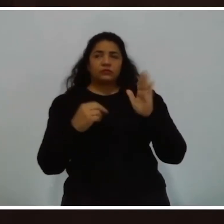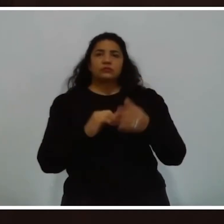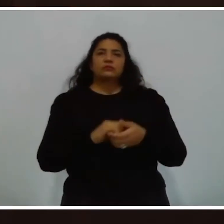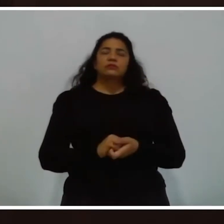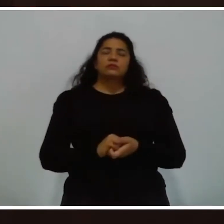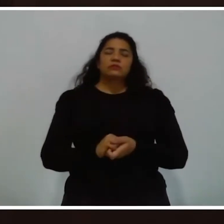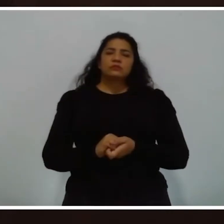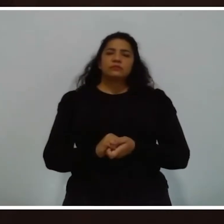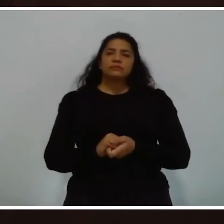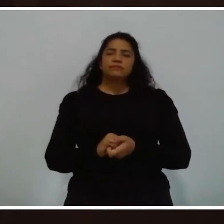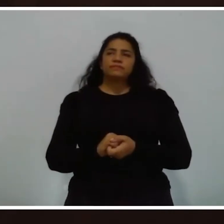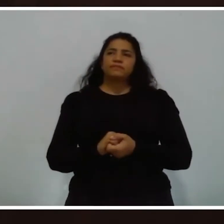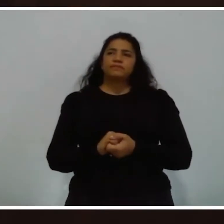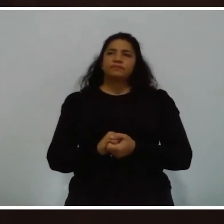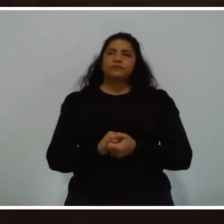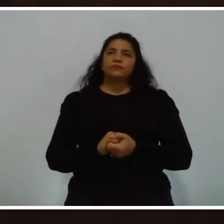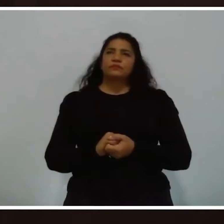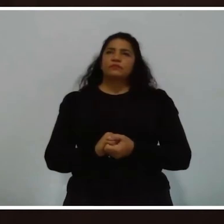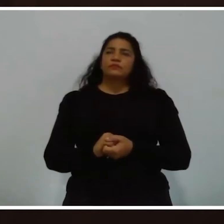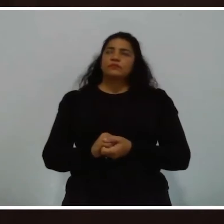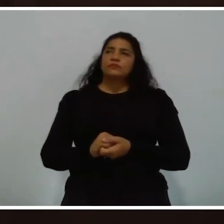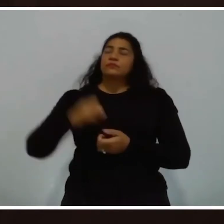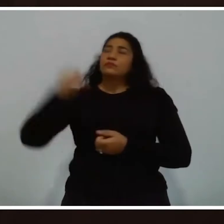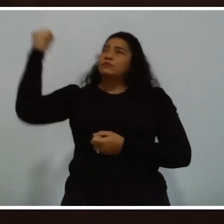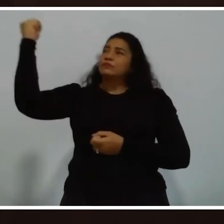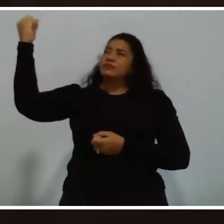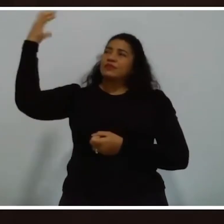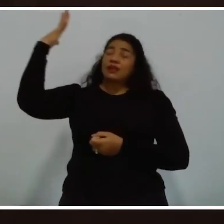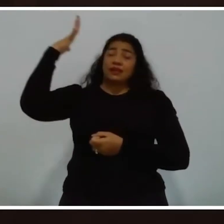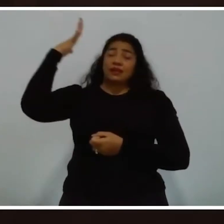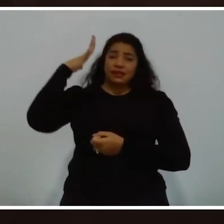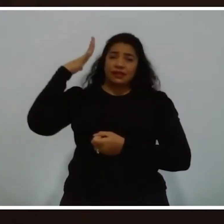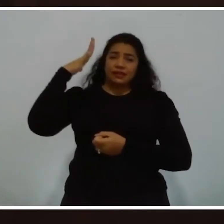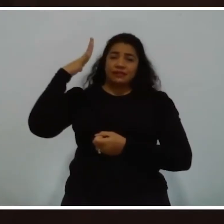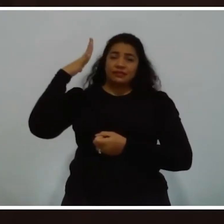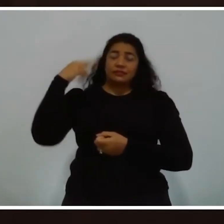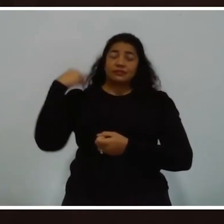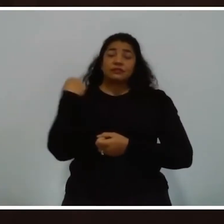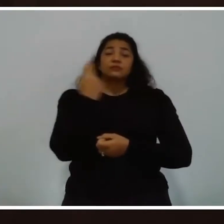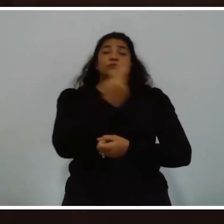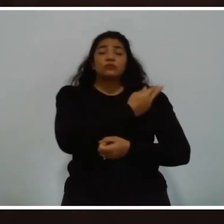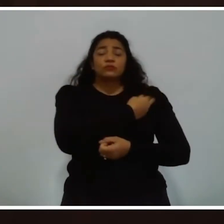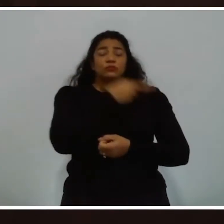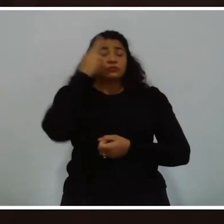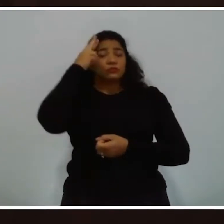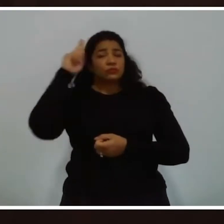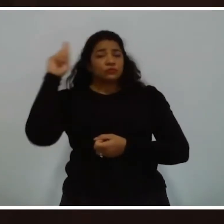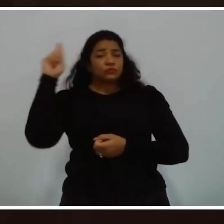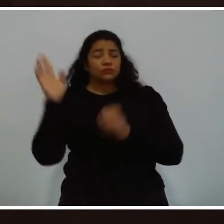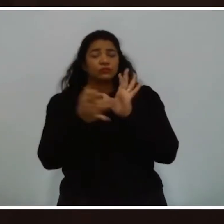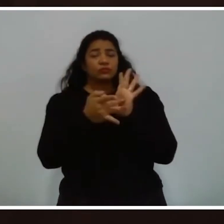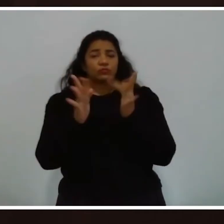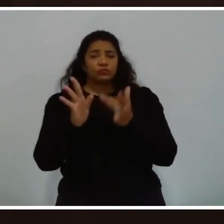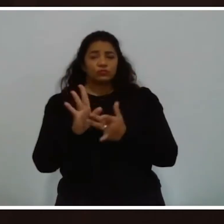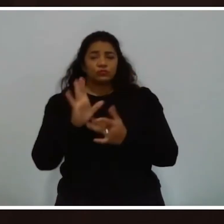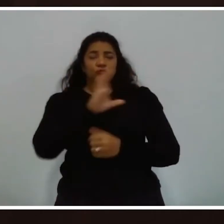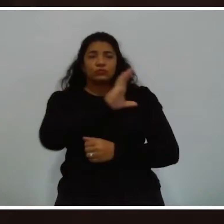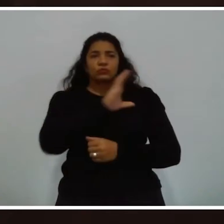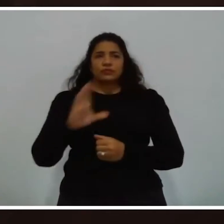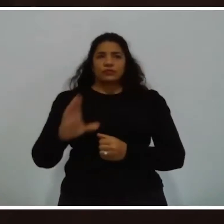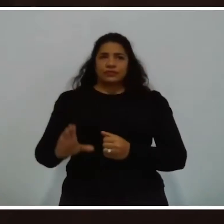A graça do nosso Senhor Jesus Cristo e o amor de Deus